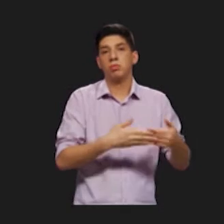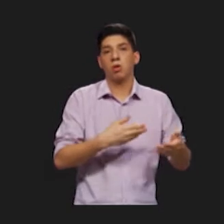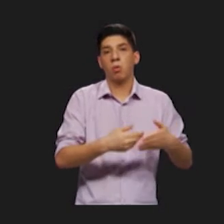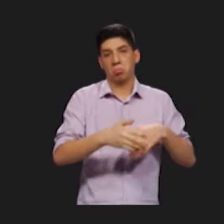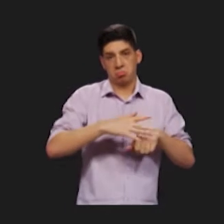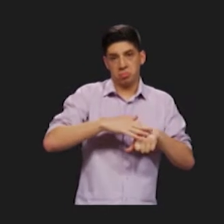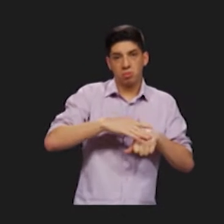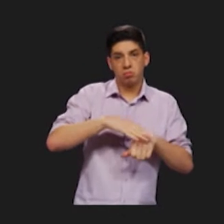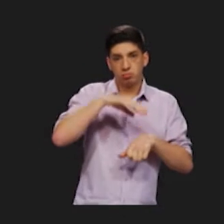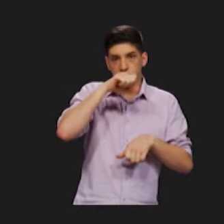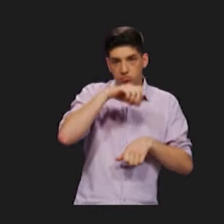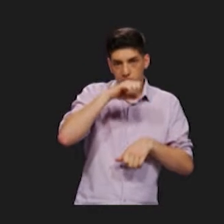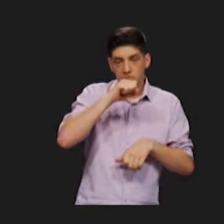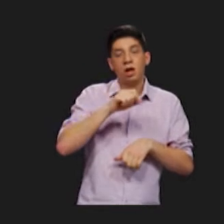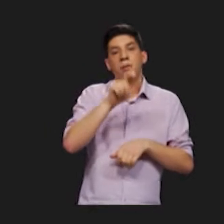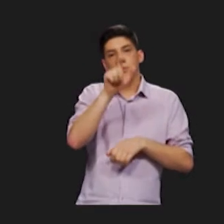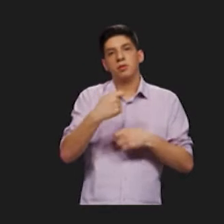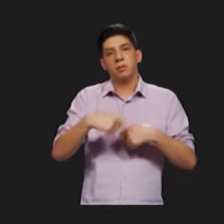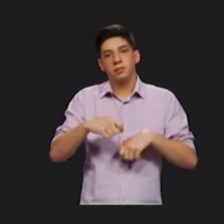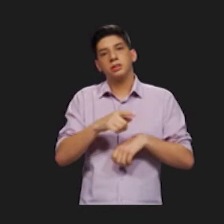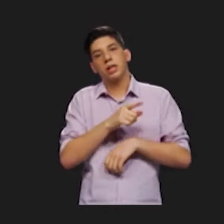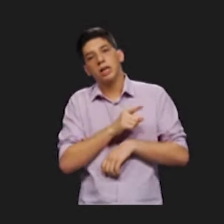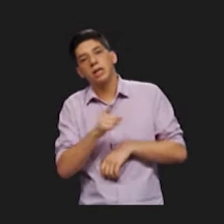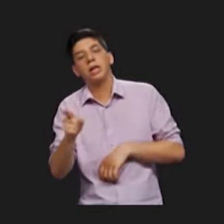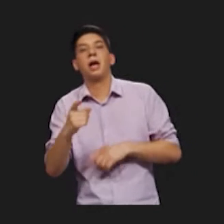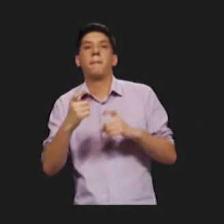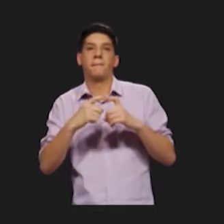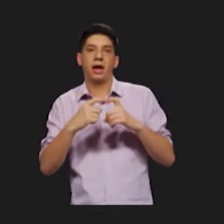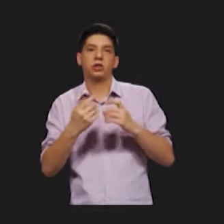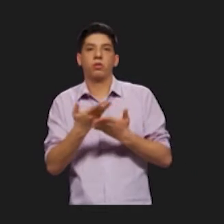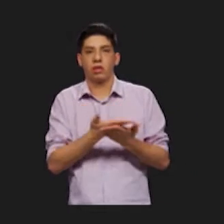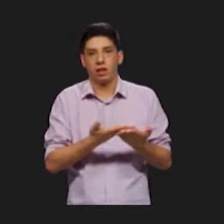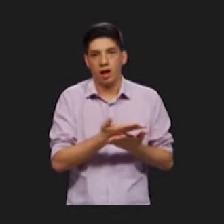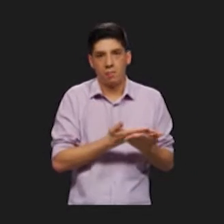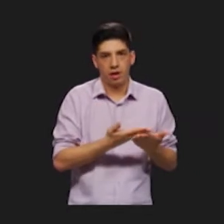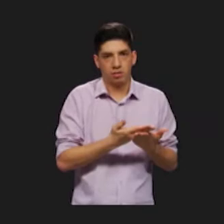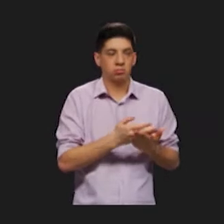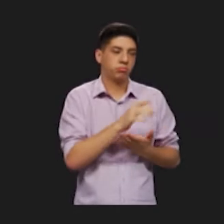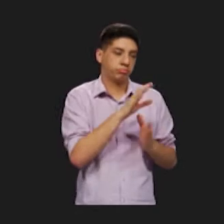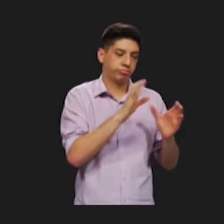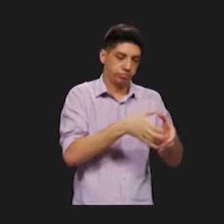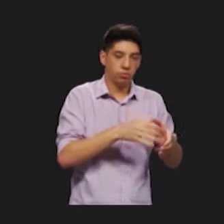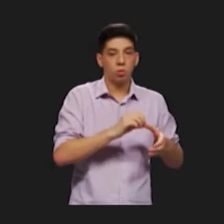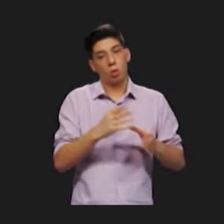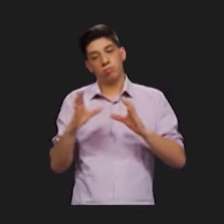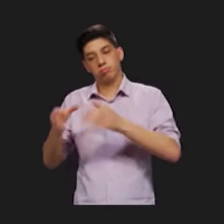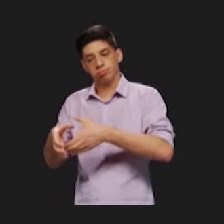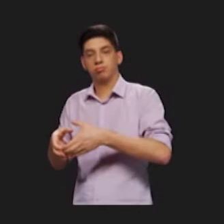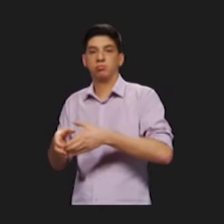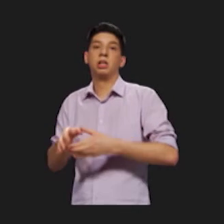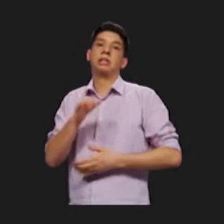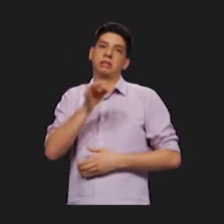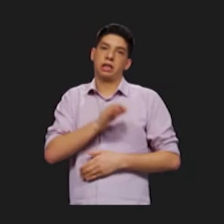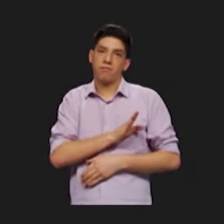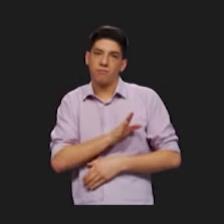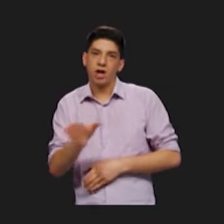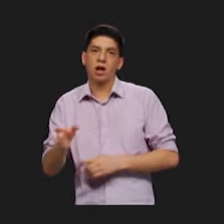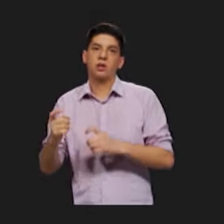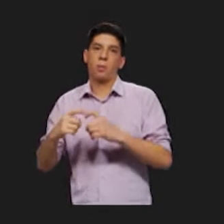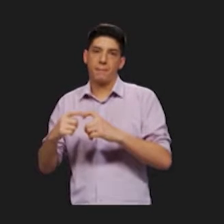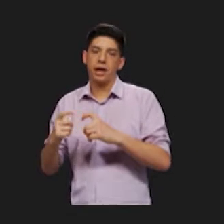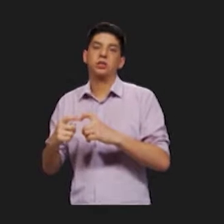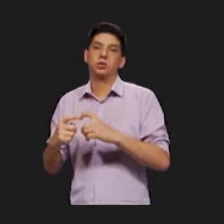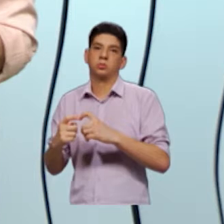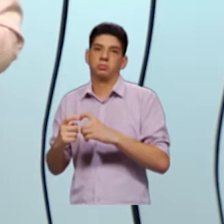procurar o médico, seja a doença classificada como aguda ou crônica. O certo é procurar o médico em todas as